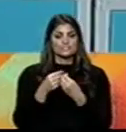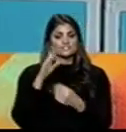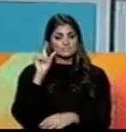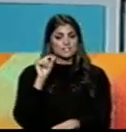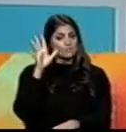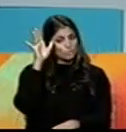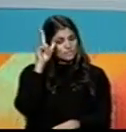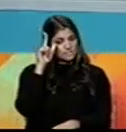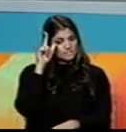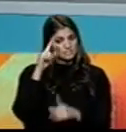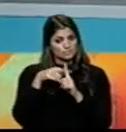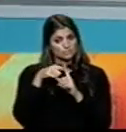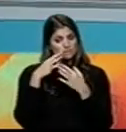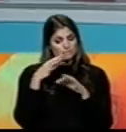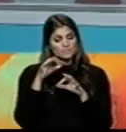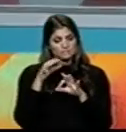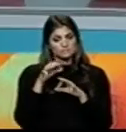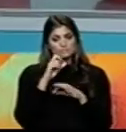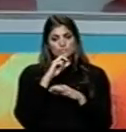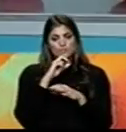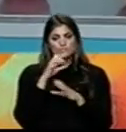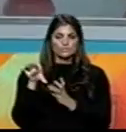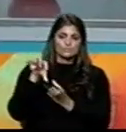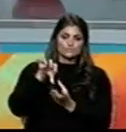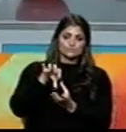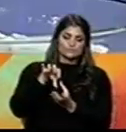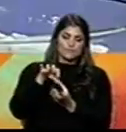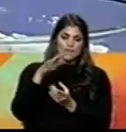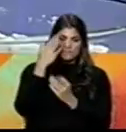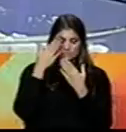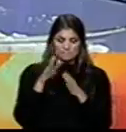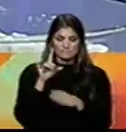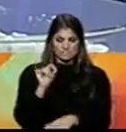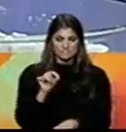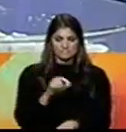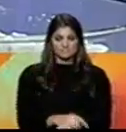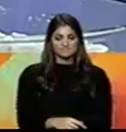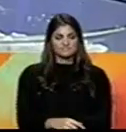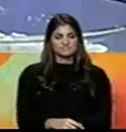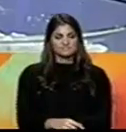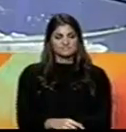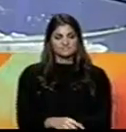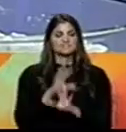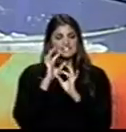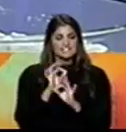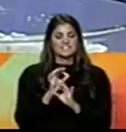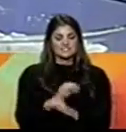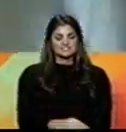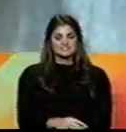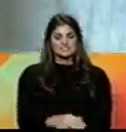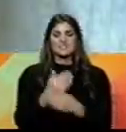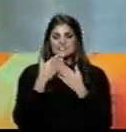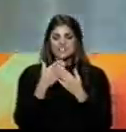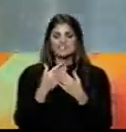morno, porquê? Que acho que podes deitar todo de uma vez. Todo de uma vez? Sem medos, exatamente, sem medos. Uma coisa bruta mesmo. Tudo. Quando... Vai por aí adiante. Muito